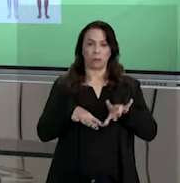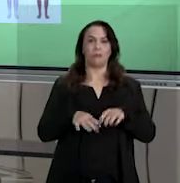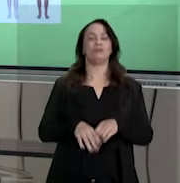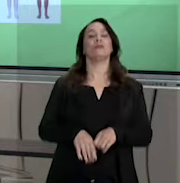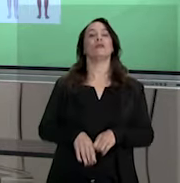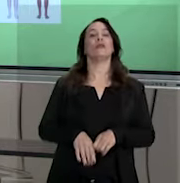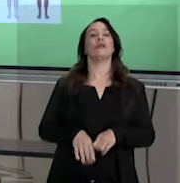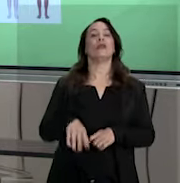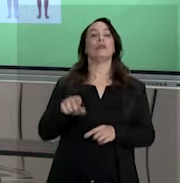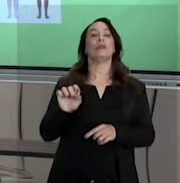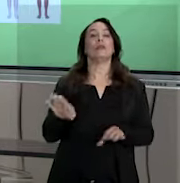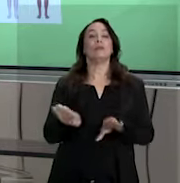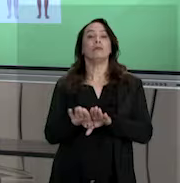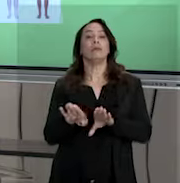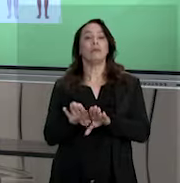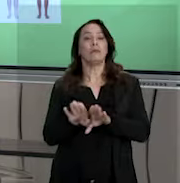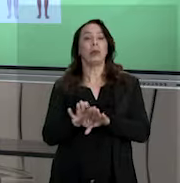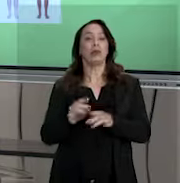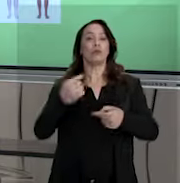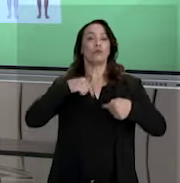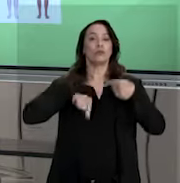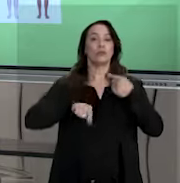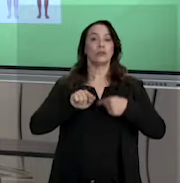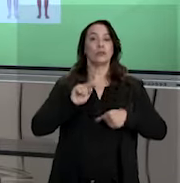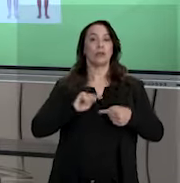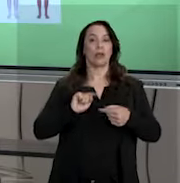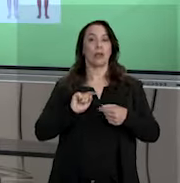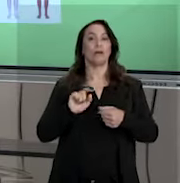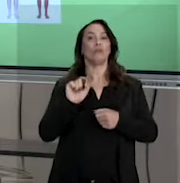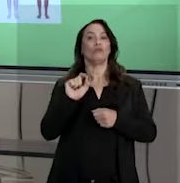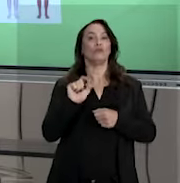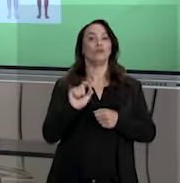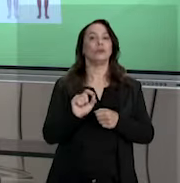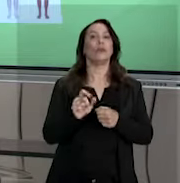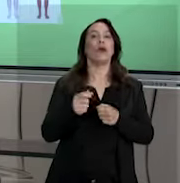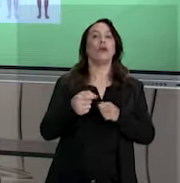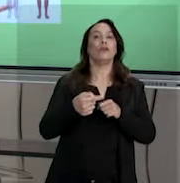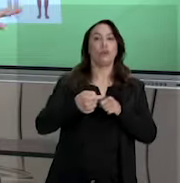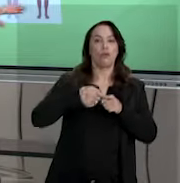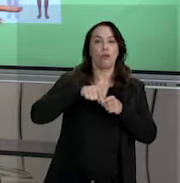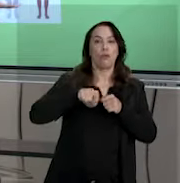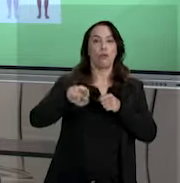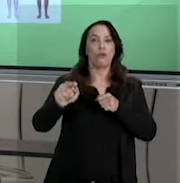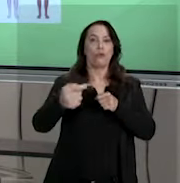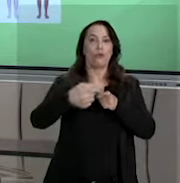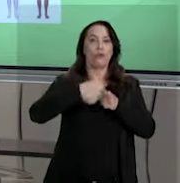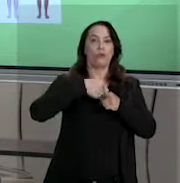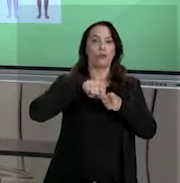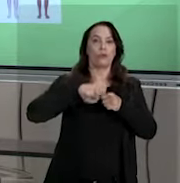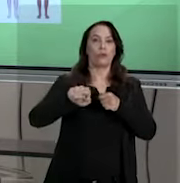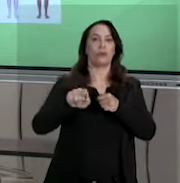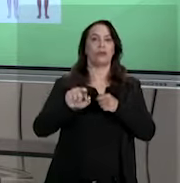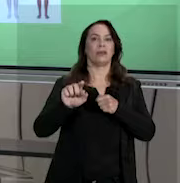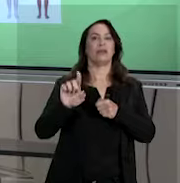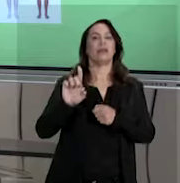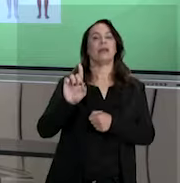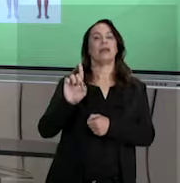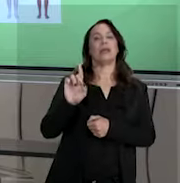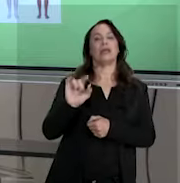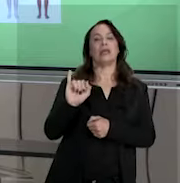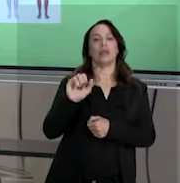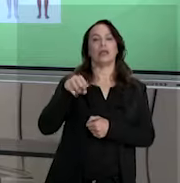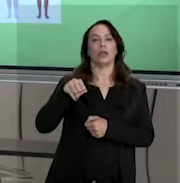de defesa. Então, nós temos vários sistemas no nosso corpo. Não só esses aqui são os mais básicos,